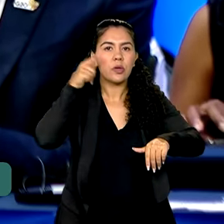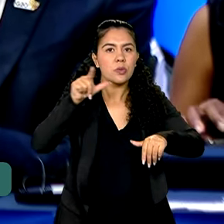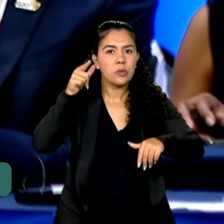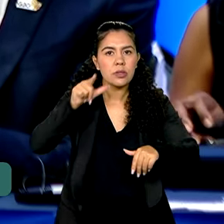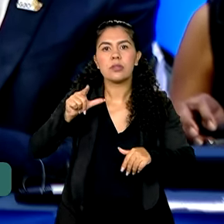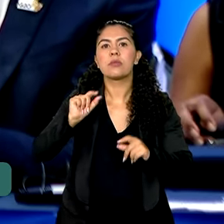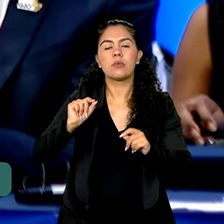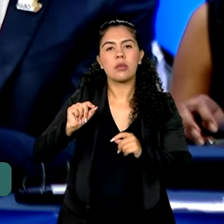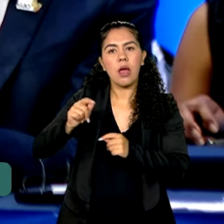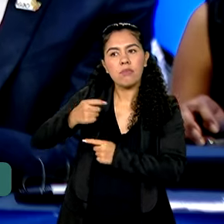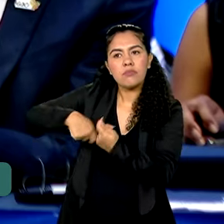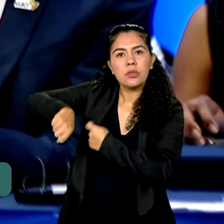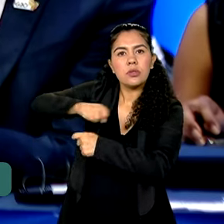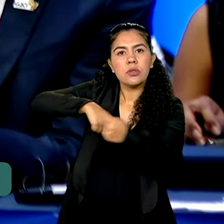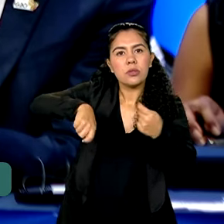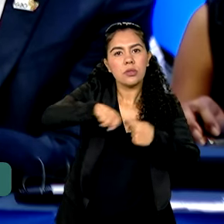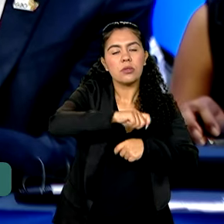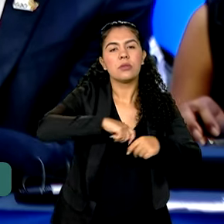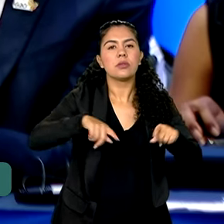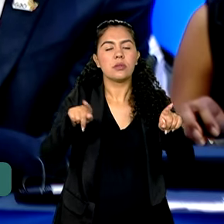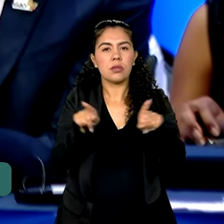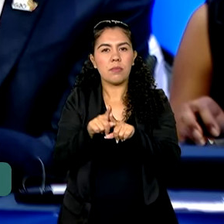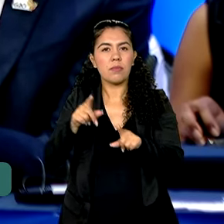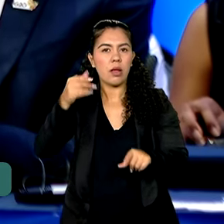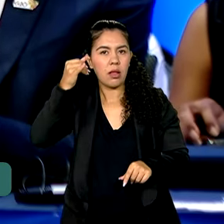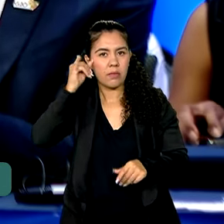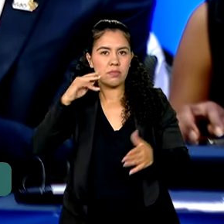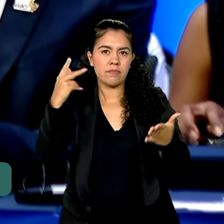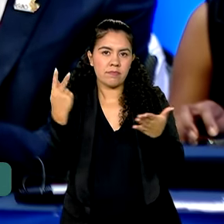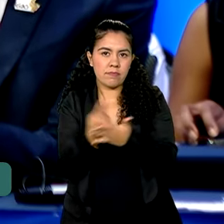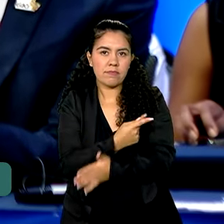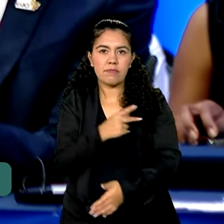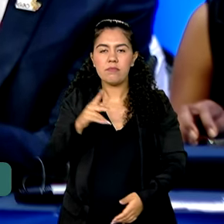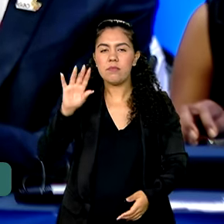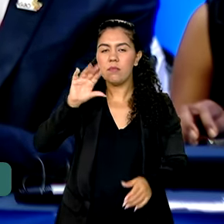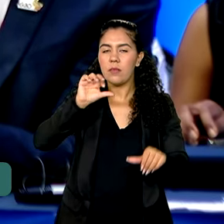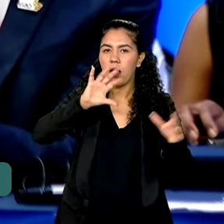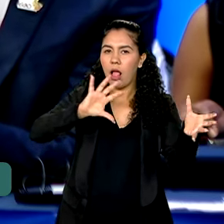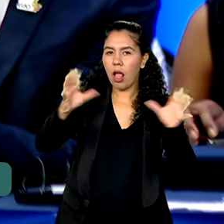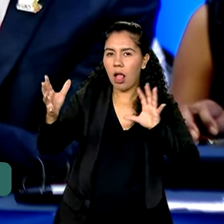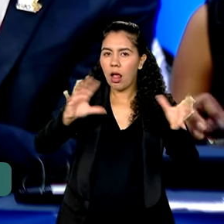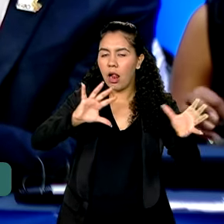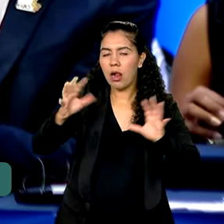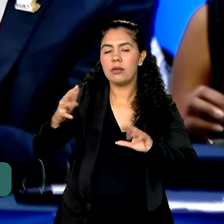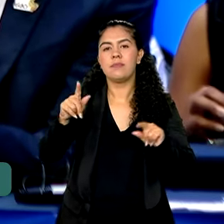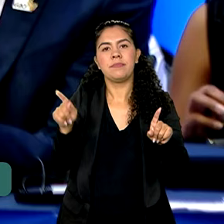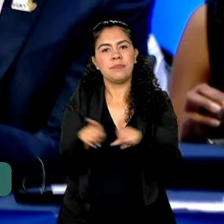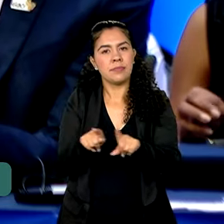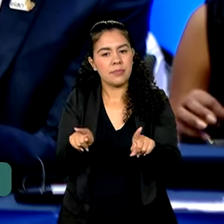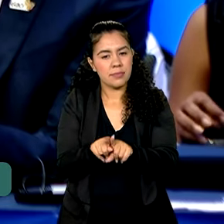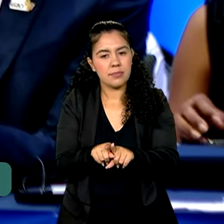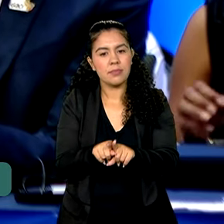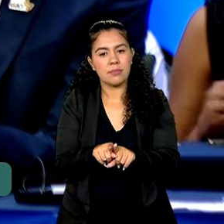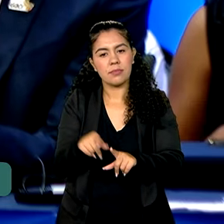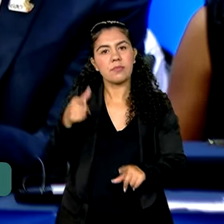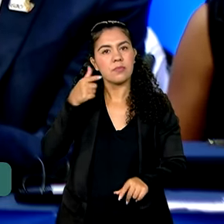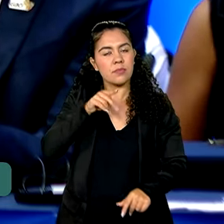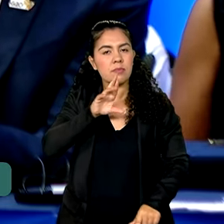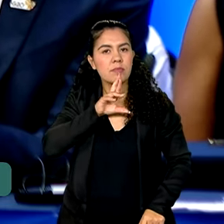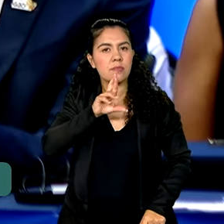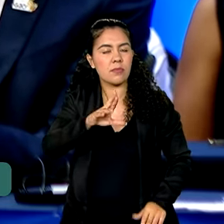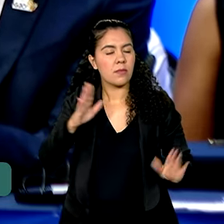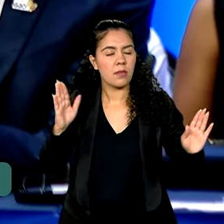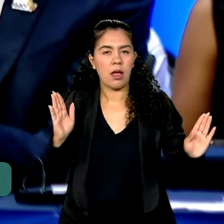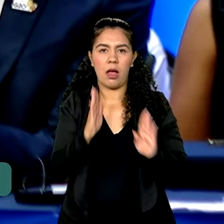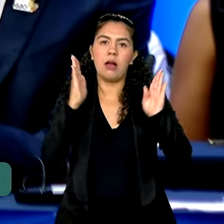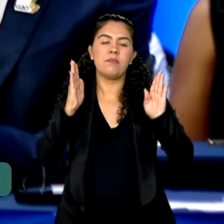de adaptação e mitigação aos efeitos das mudanças climáticas e para que se possa responder com agilidade